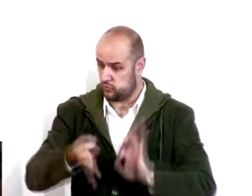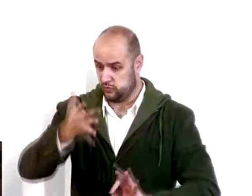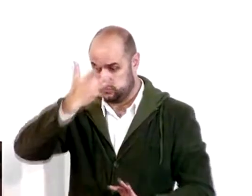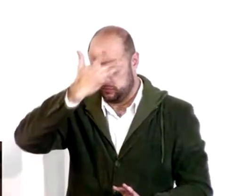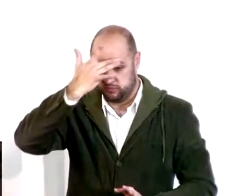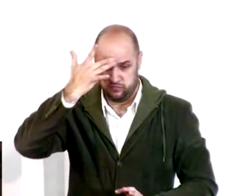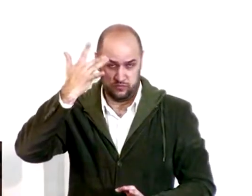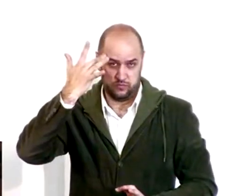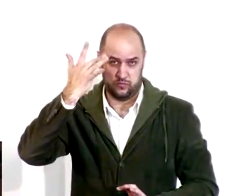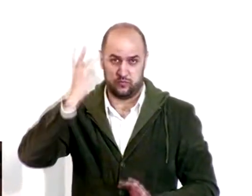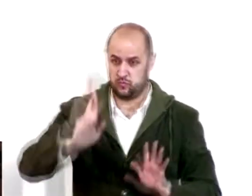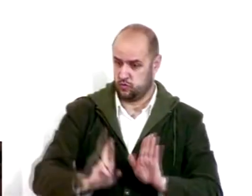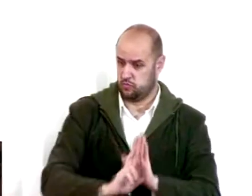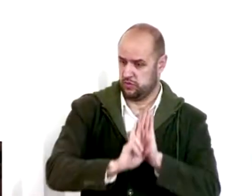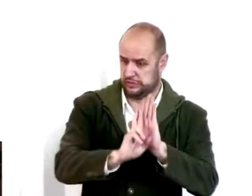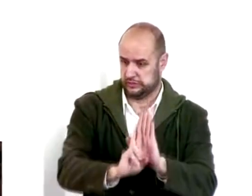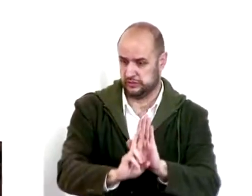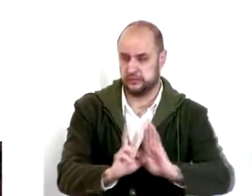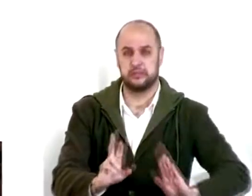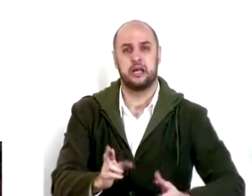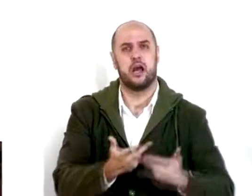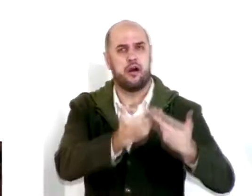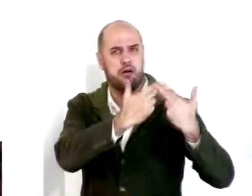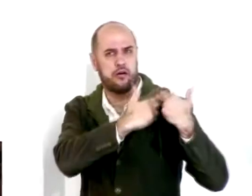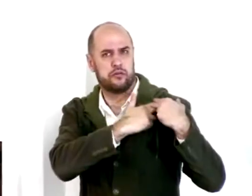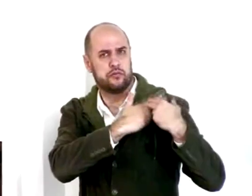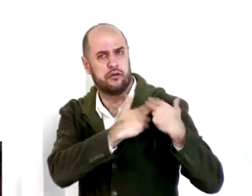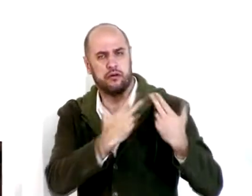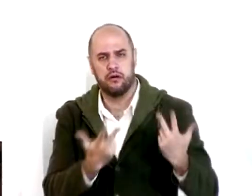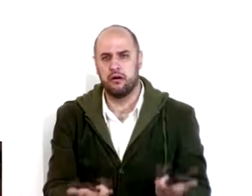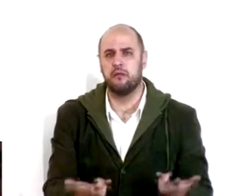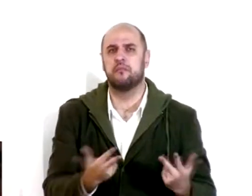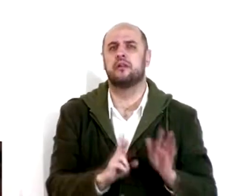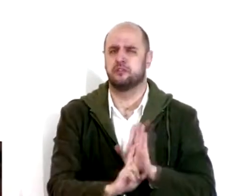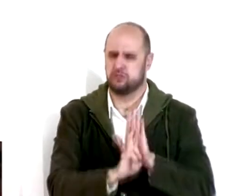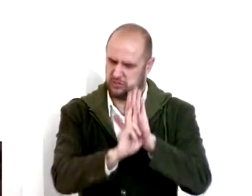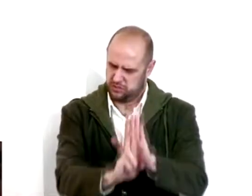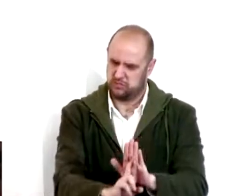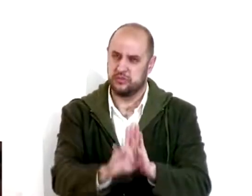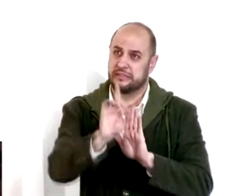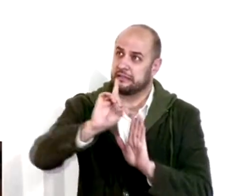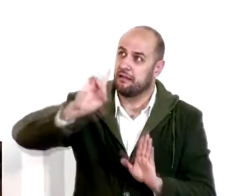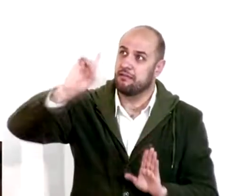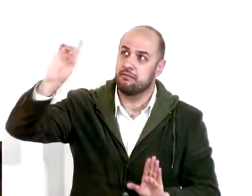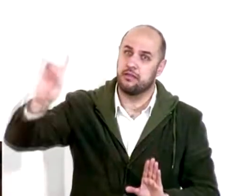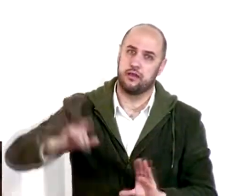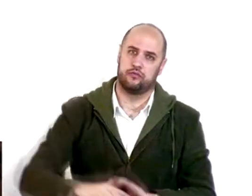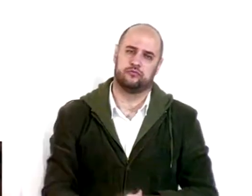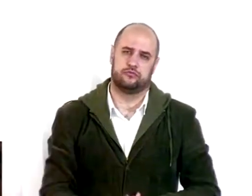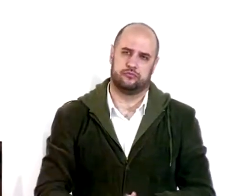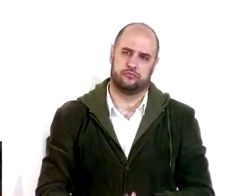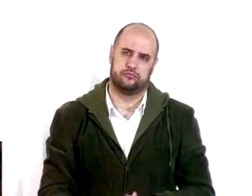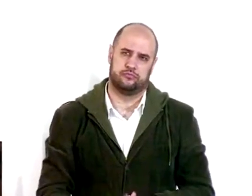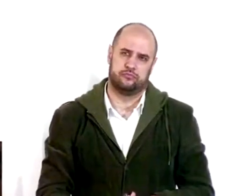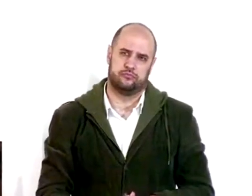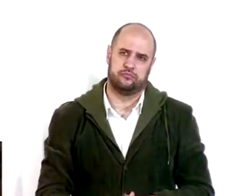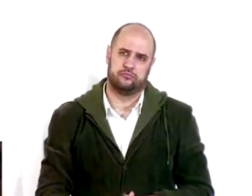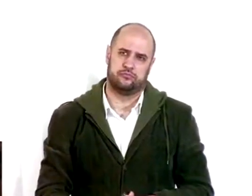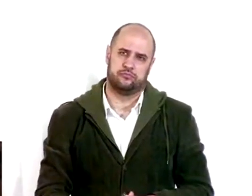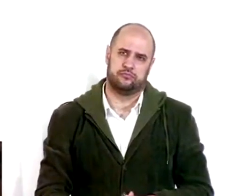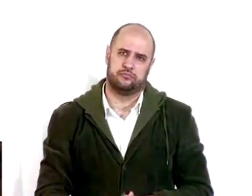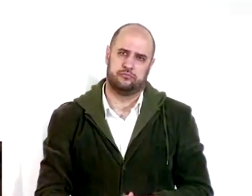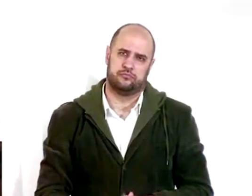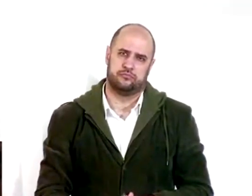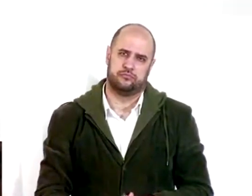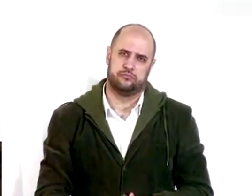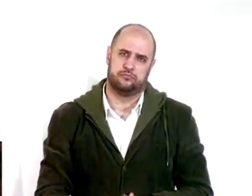quem representavam e eram responsáveis pelo fato de representarem a Deus. Mas eles